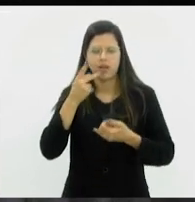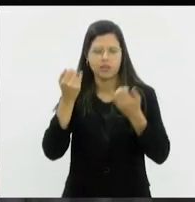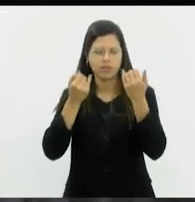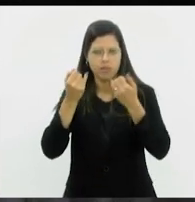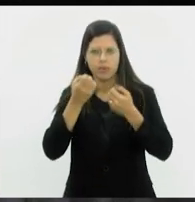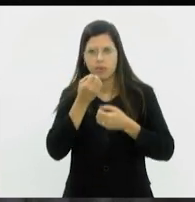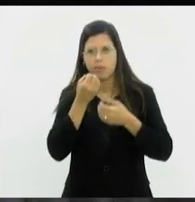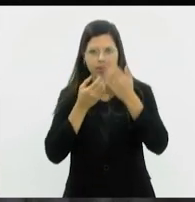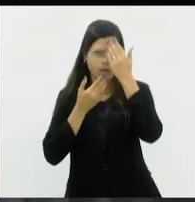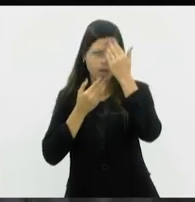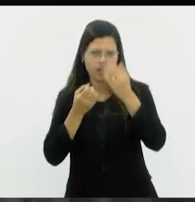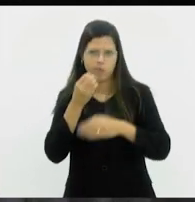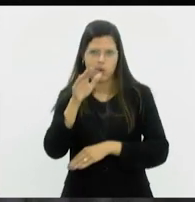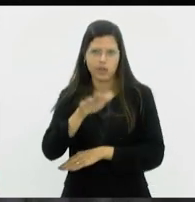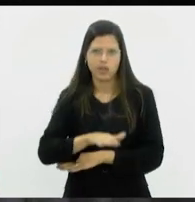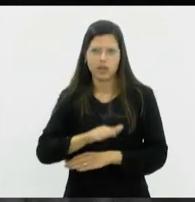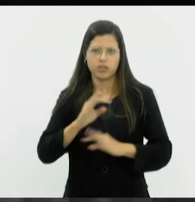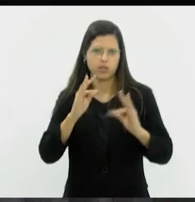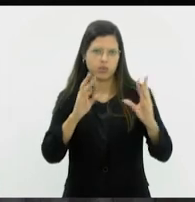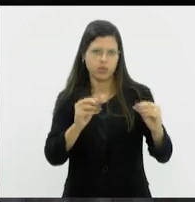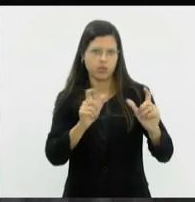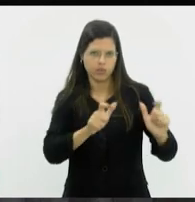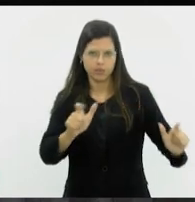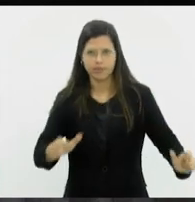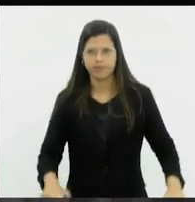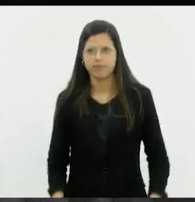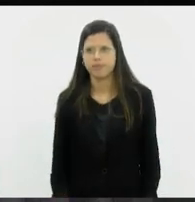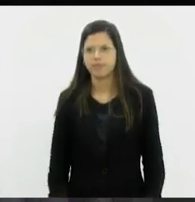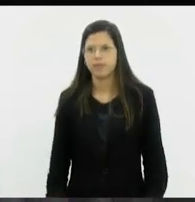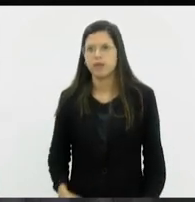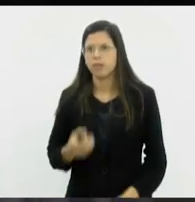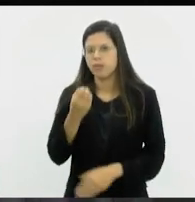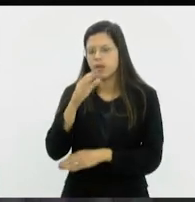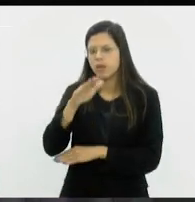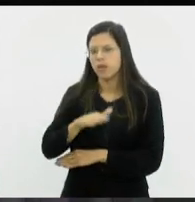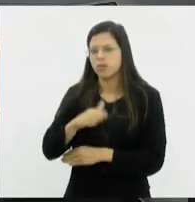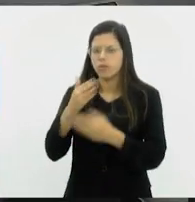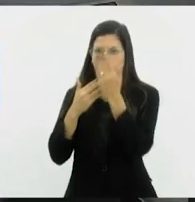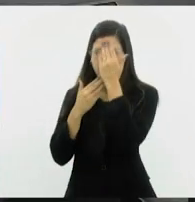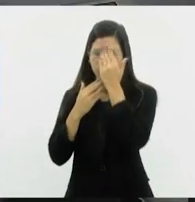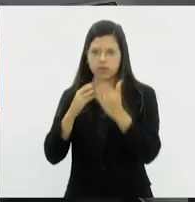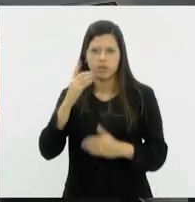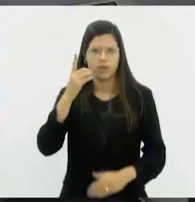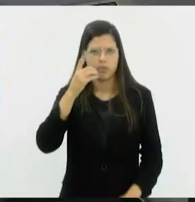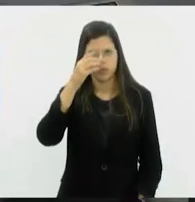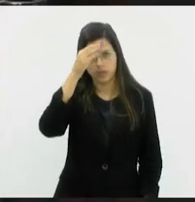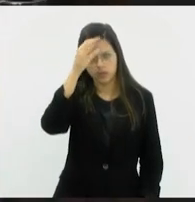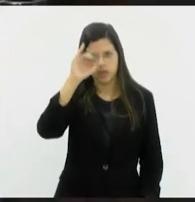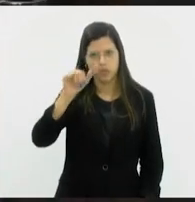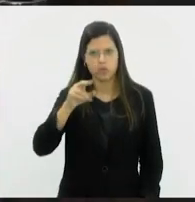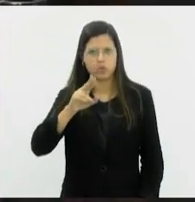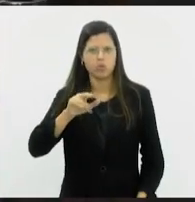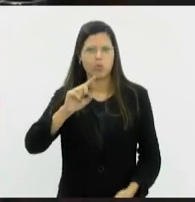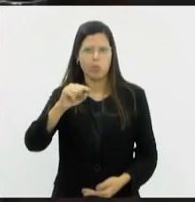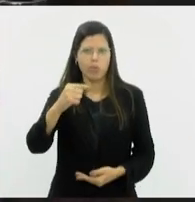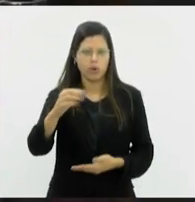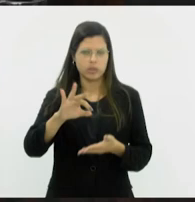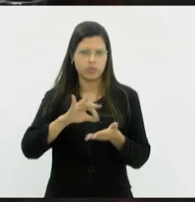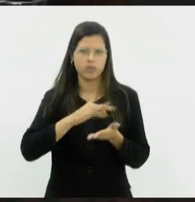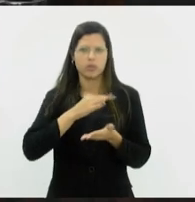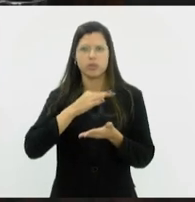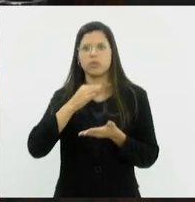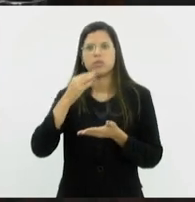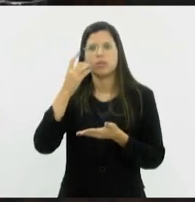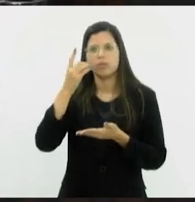e boa tarde para todos e todas. Boa tarde, obrigado, deputado Tiaju. Próximo orador inscrito é o nobre